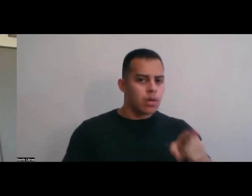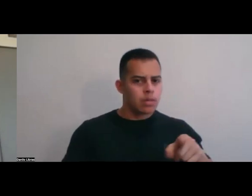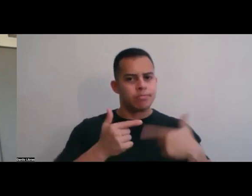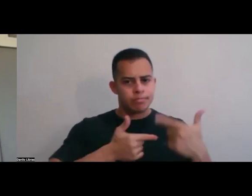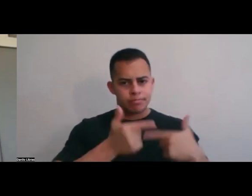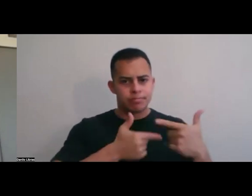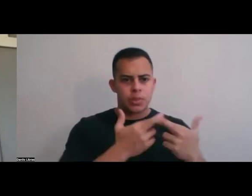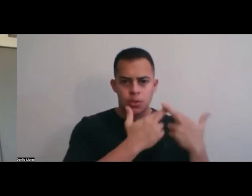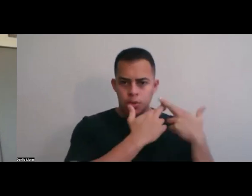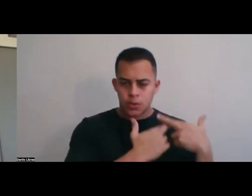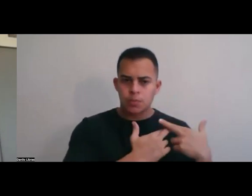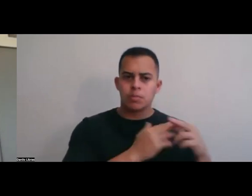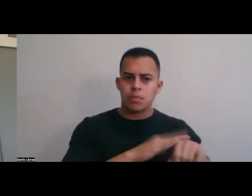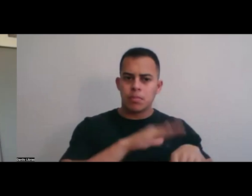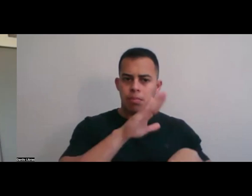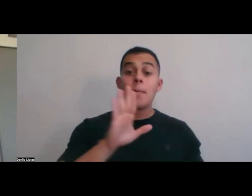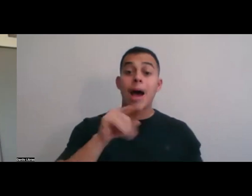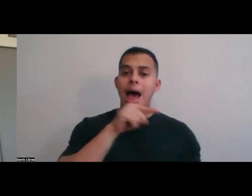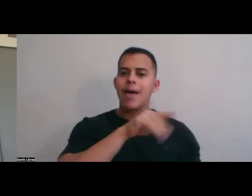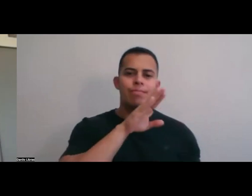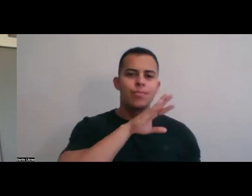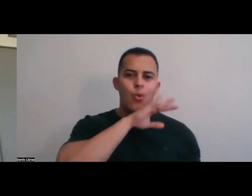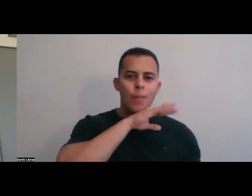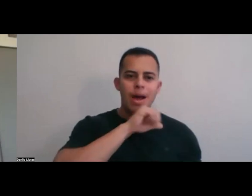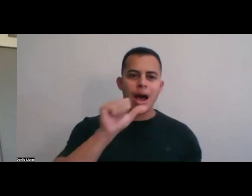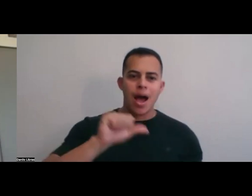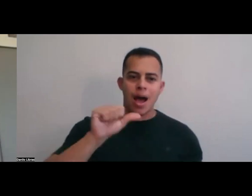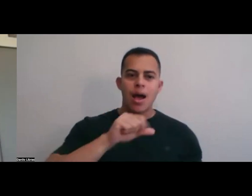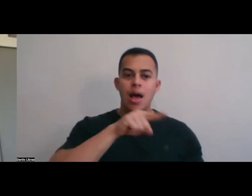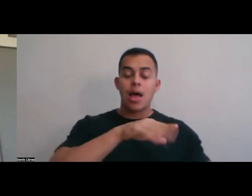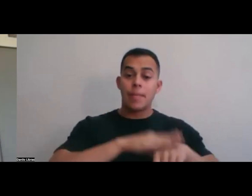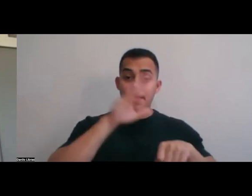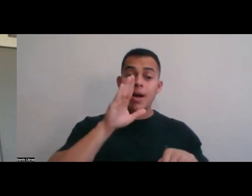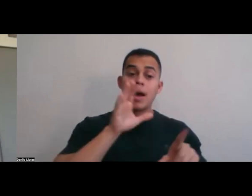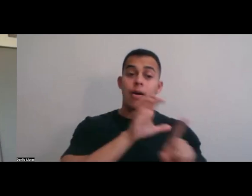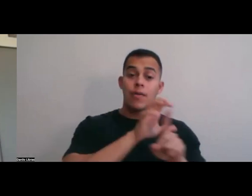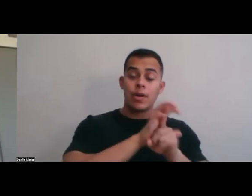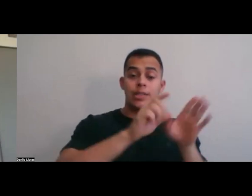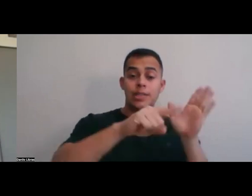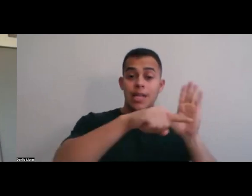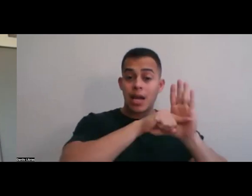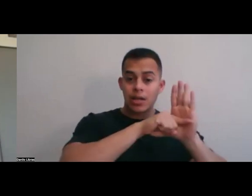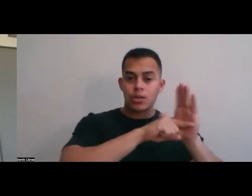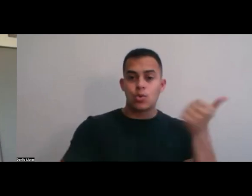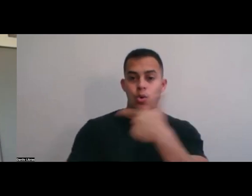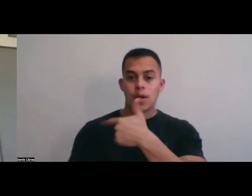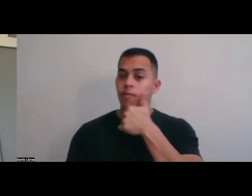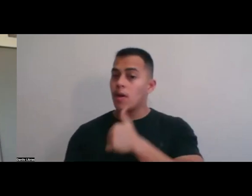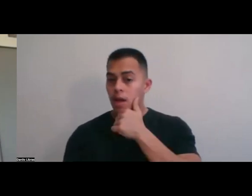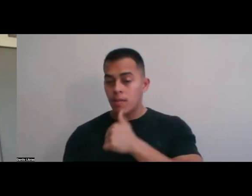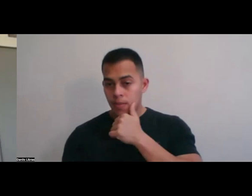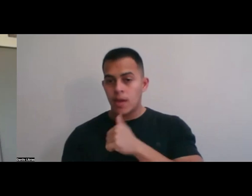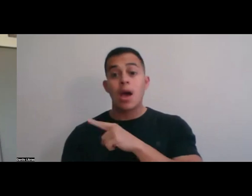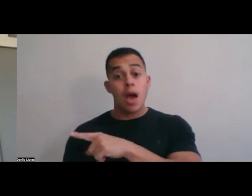mais responsivos para o mal. Isso que é interessante, eles são mais afetados negativamente do que as fêmeas. As